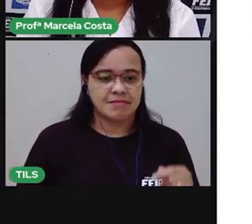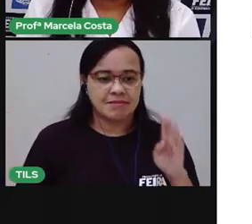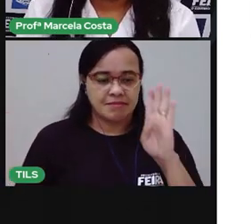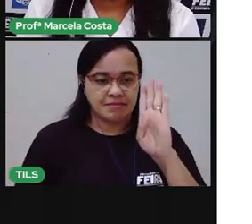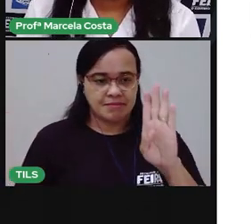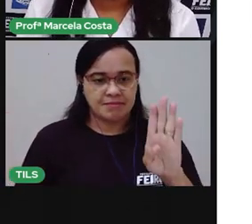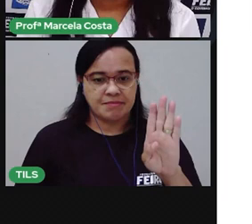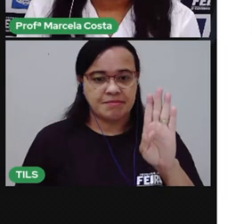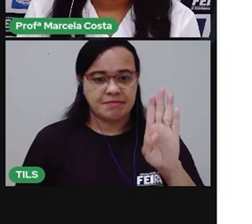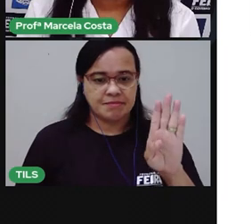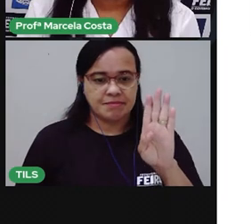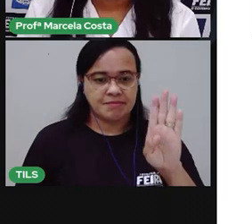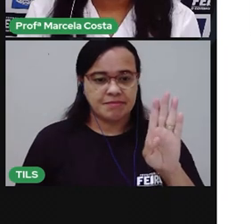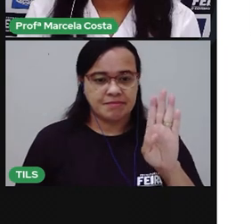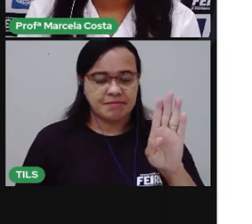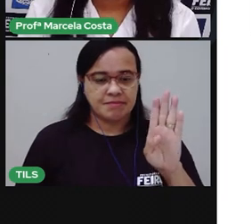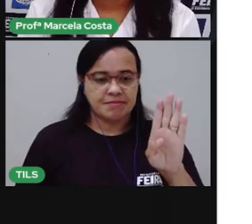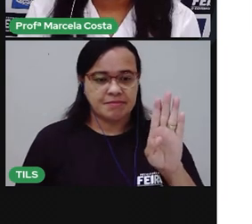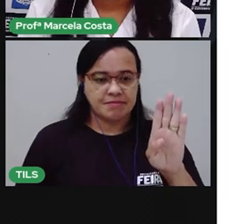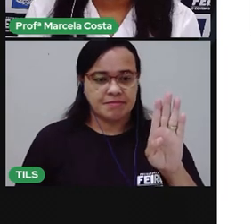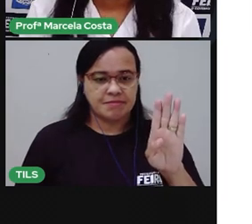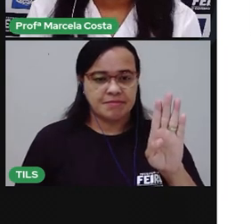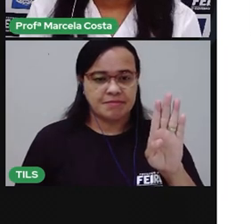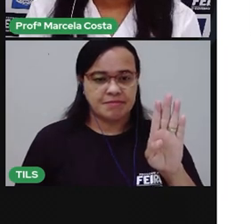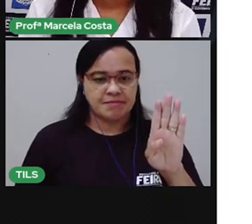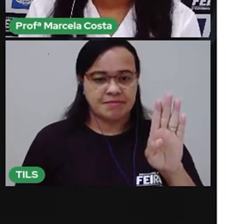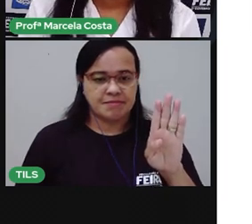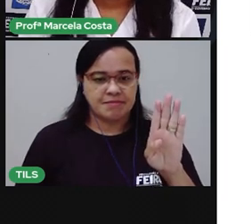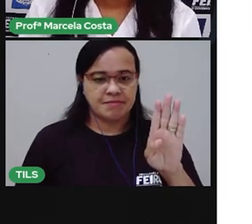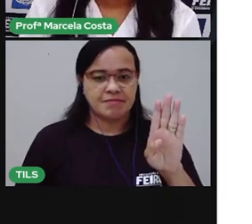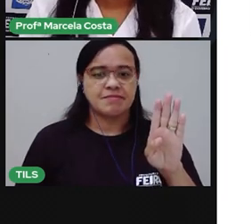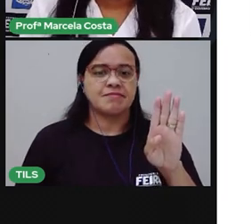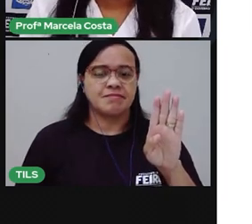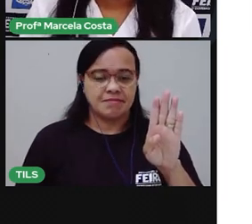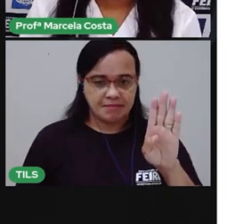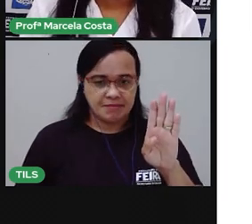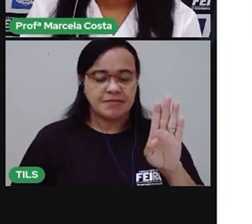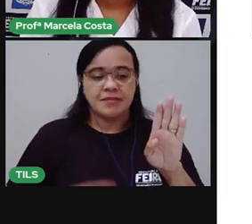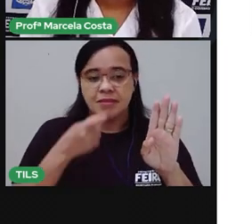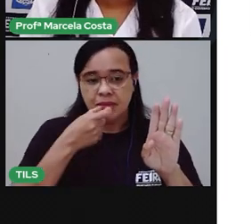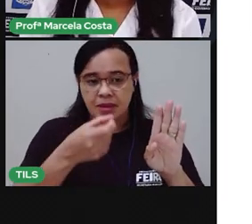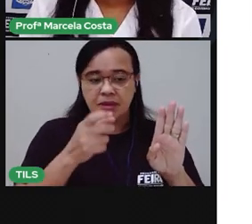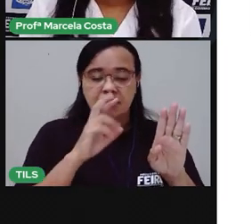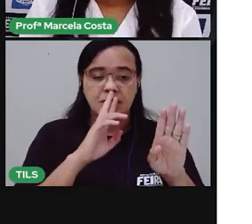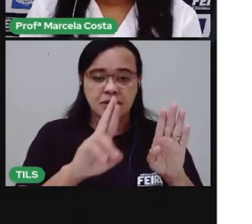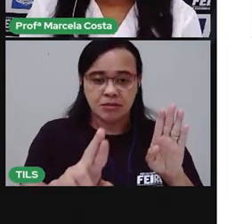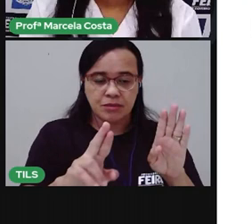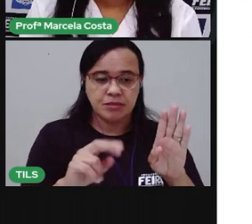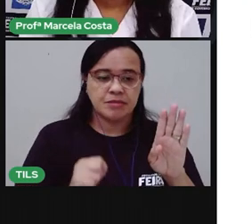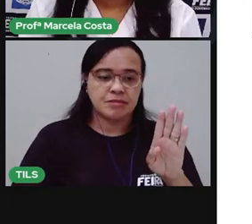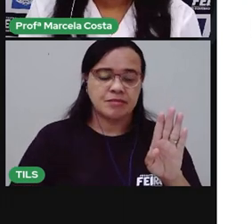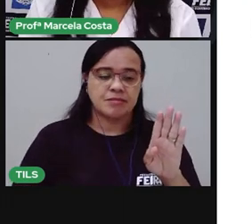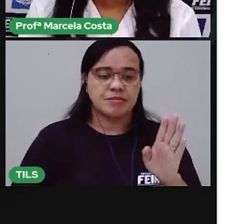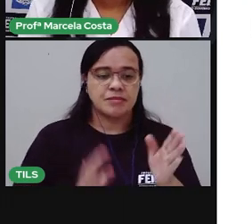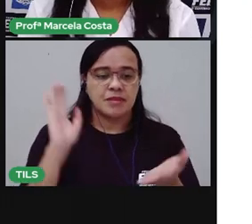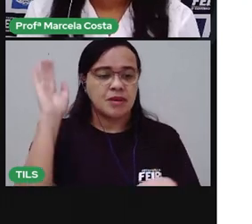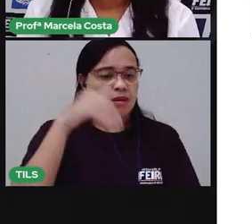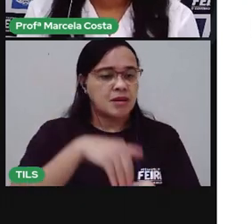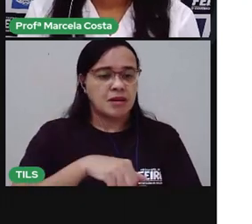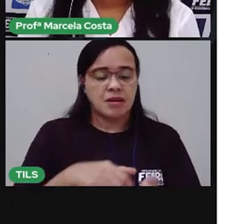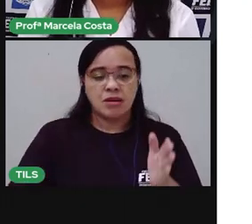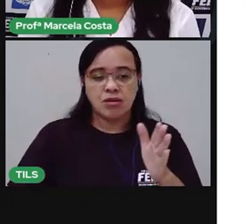a letra bem traz o bebê aqui para esse espaço Oi e a última